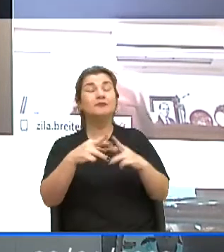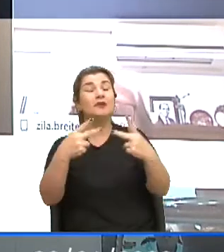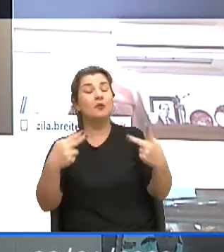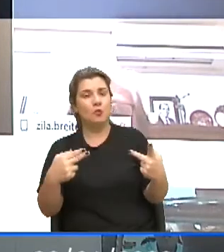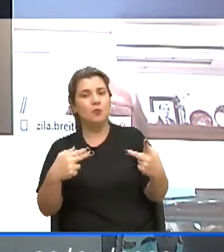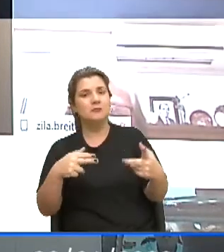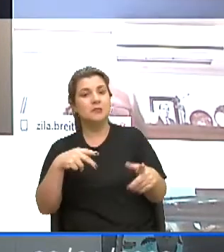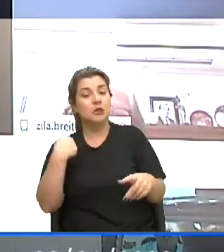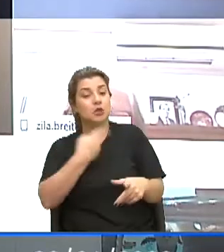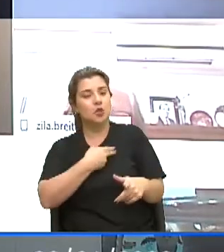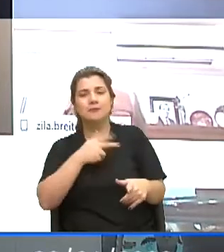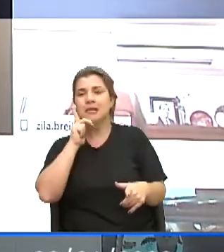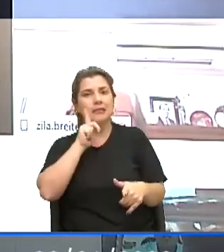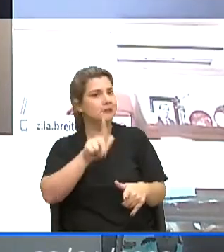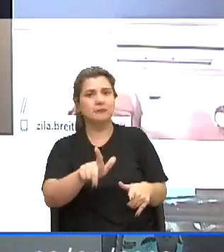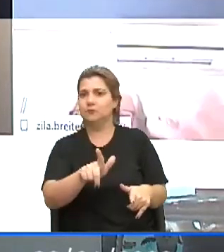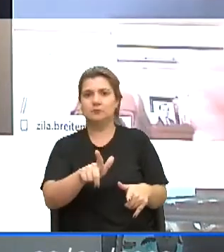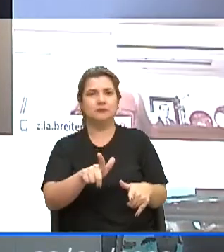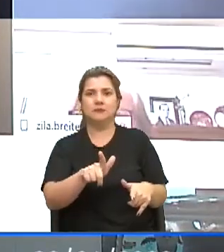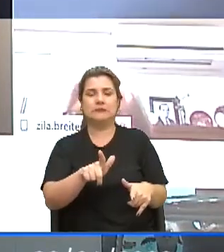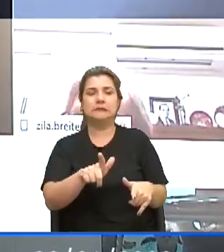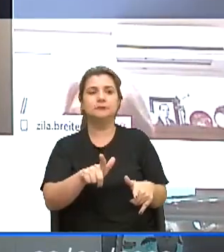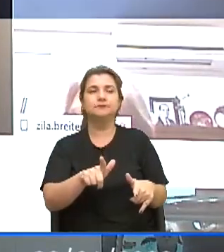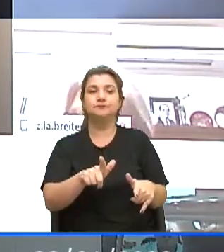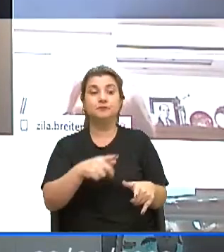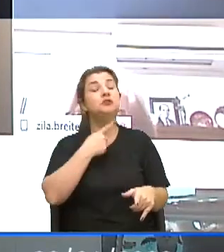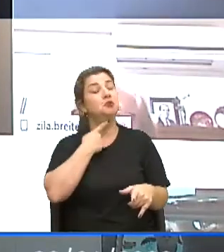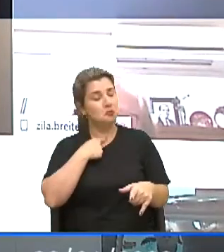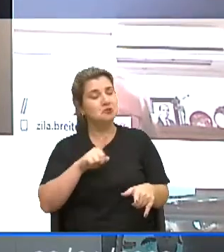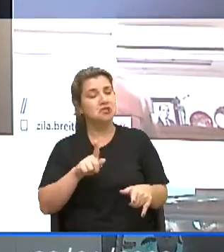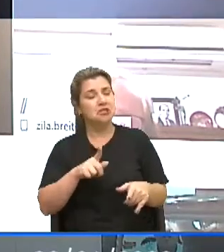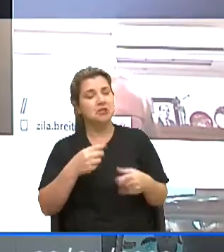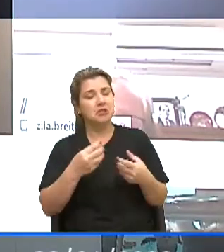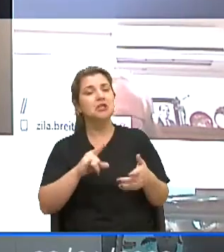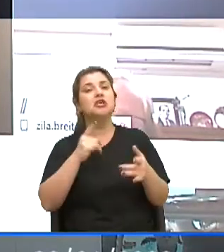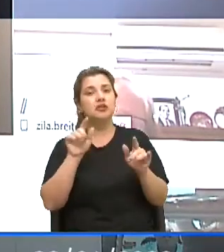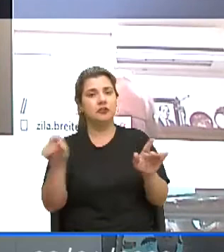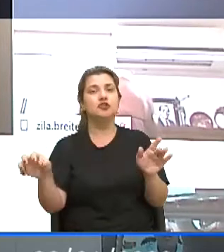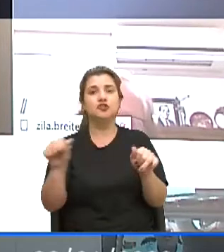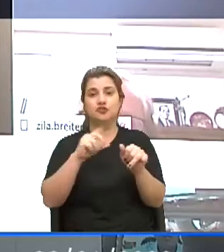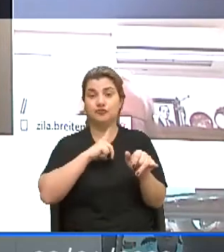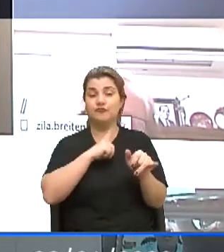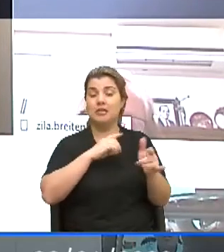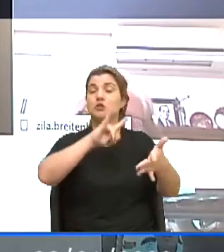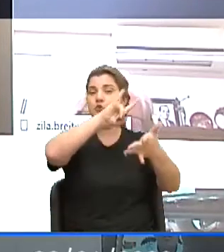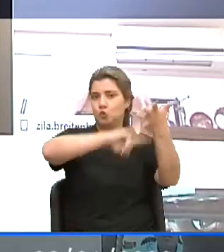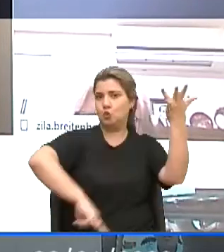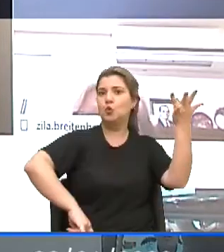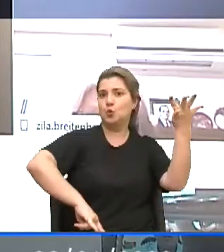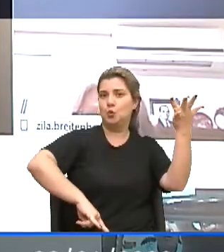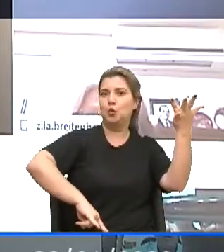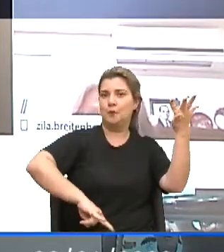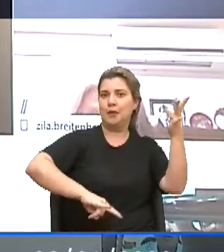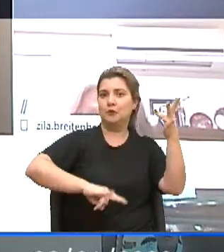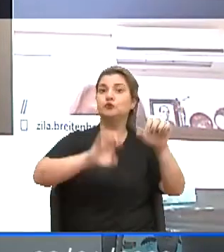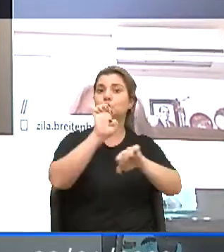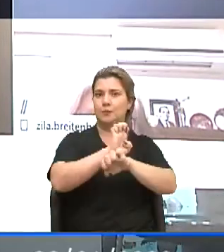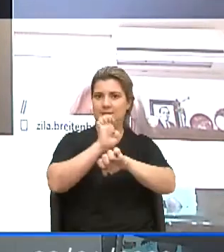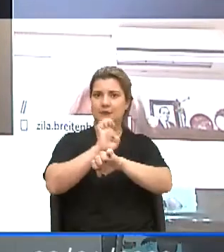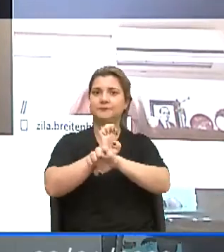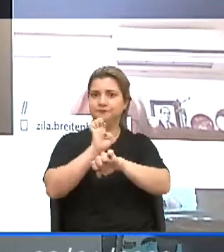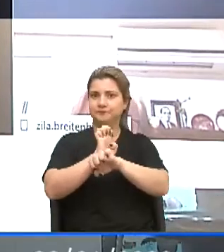negociar, e a gente não conseguiu, que eu gostaria muito que fosse para esse documento, para essa portaria do governo do estado, que para mim a gente